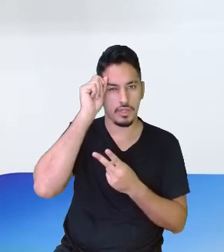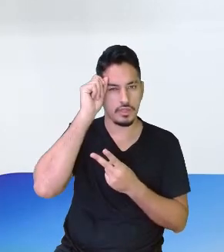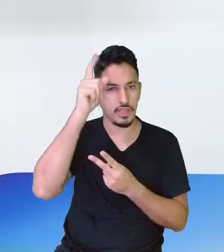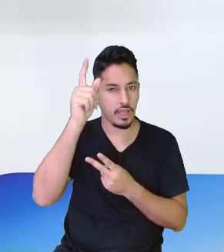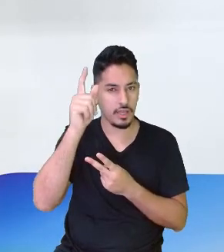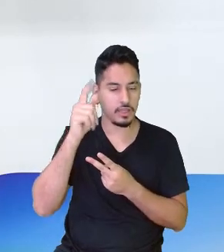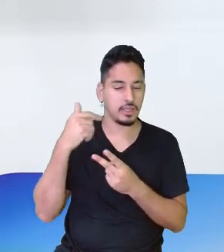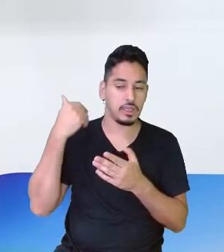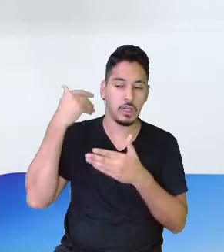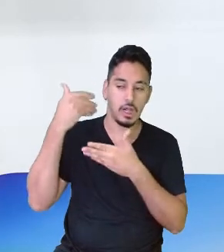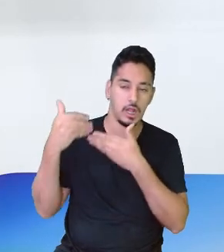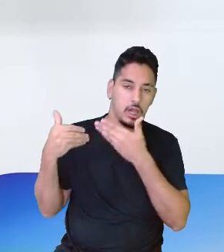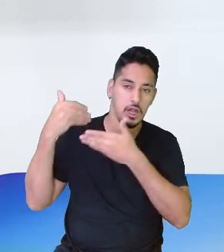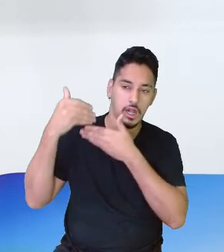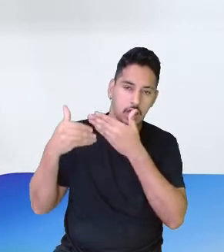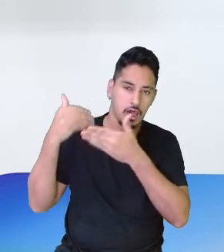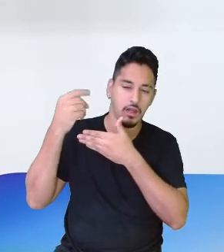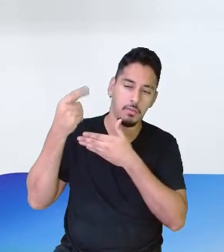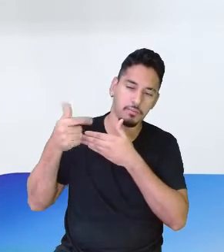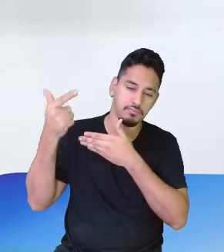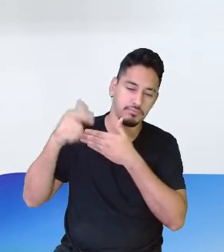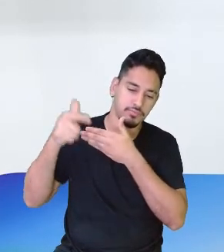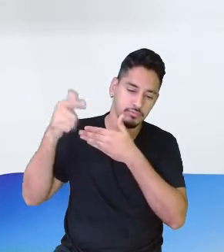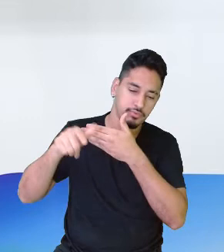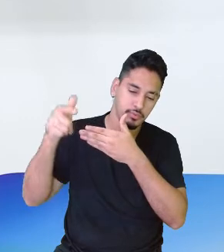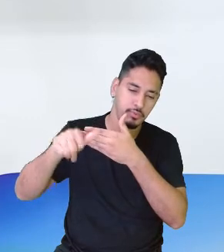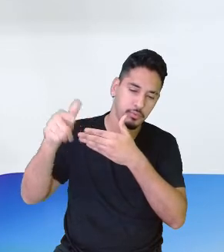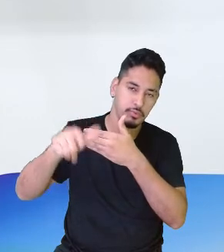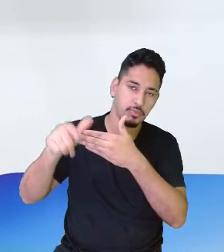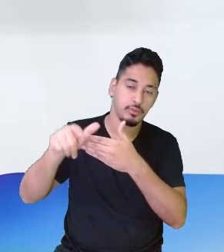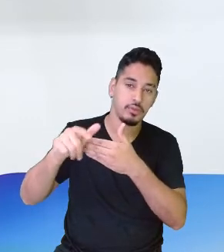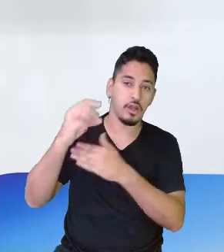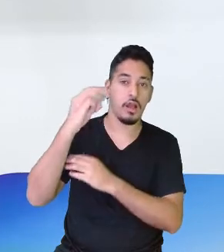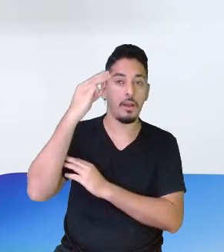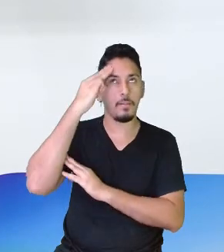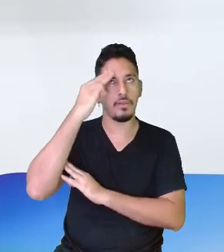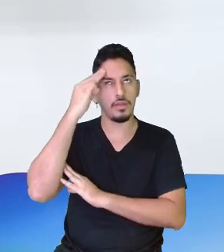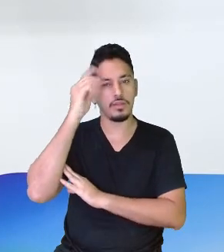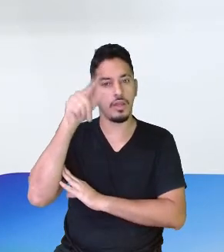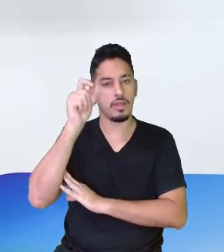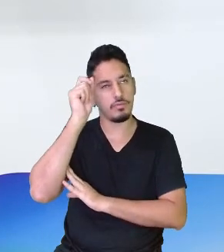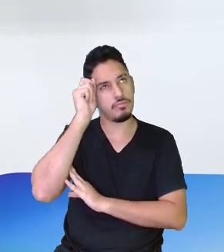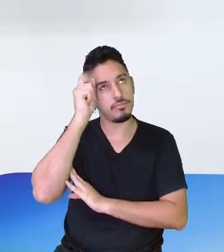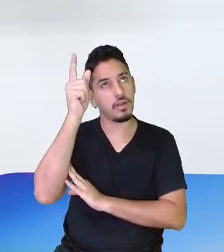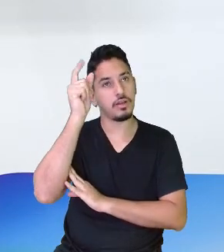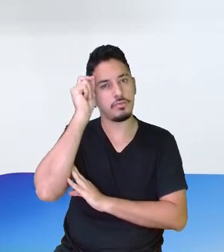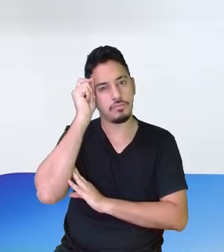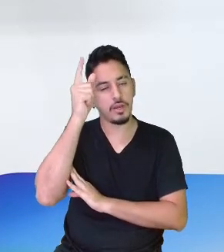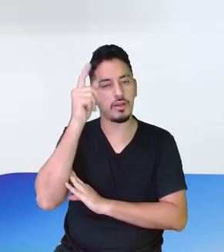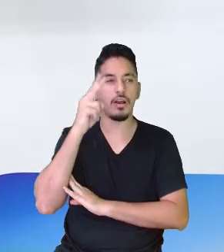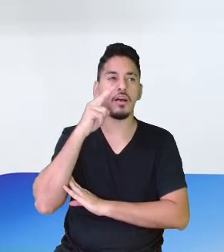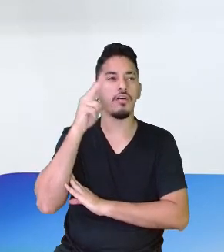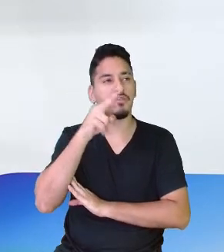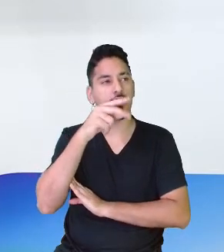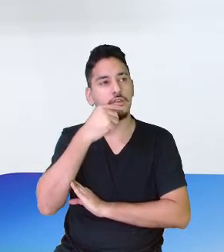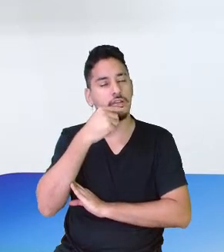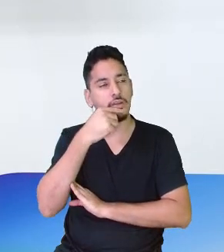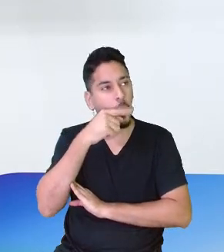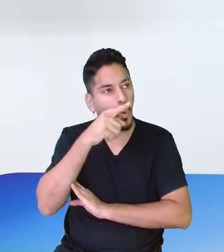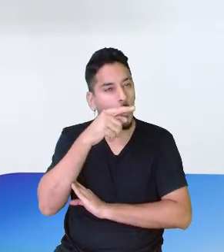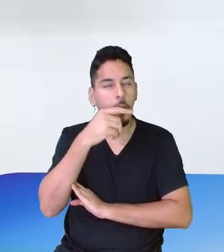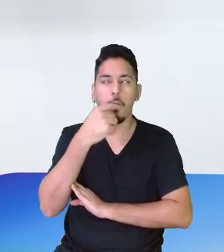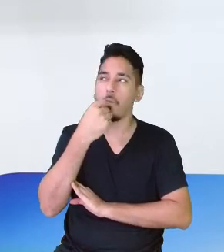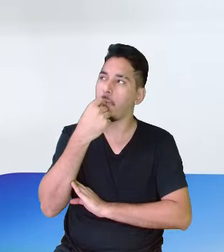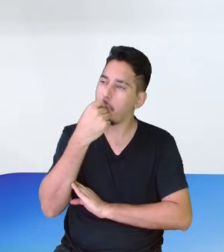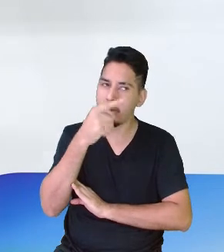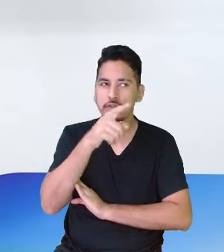ultrapassa gerações e se repete, repete, repete. Então, a mente humana é que fabrica, é que vê uma situação e diz, isso aqui